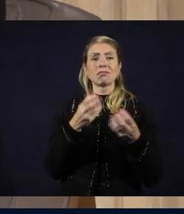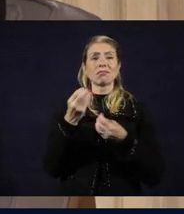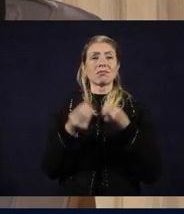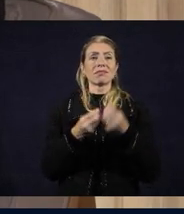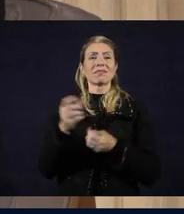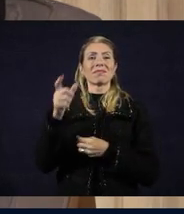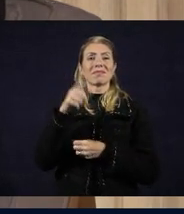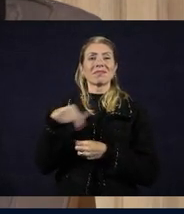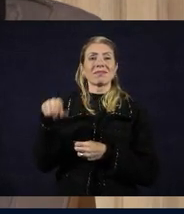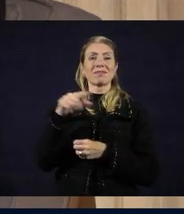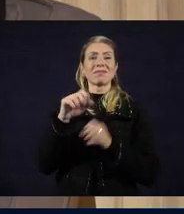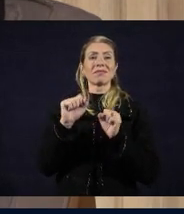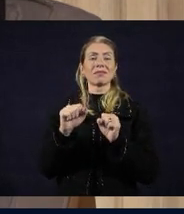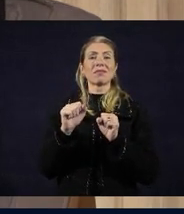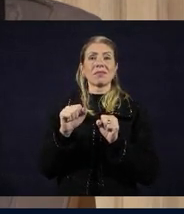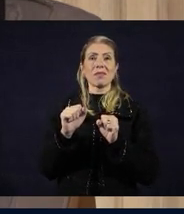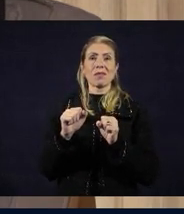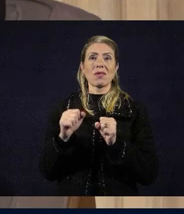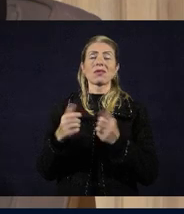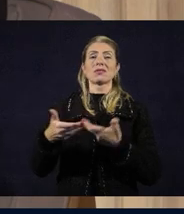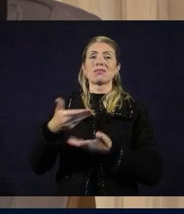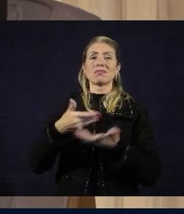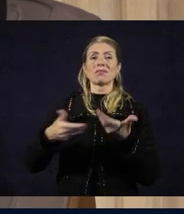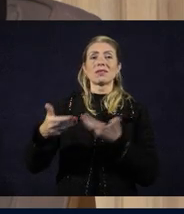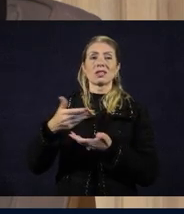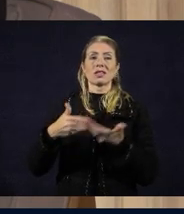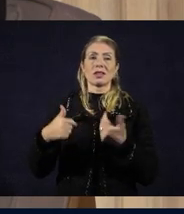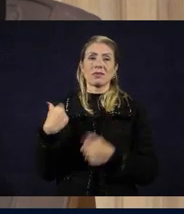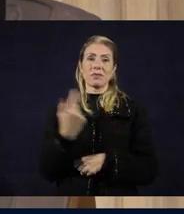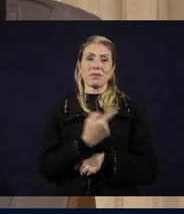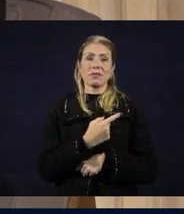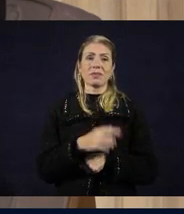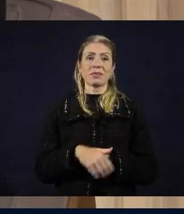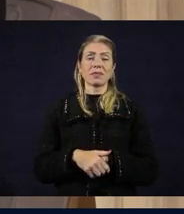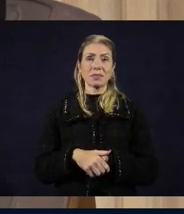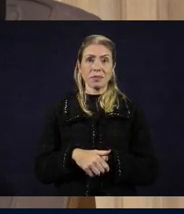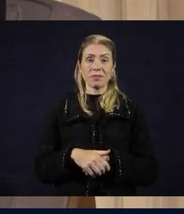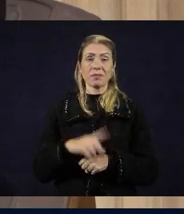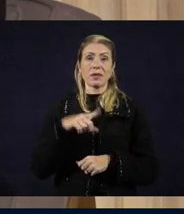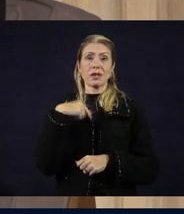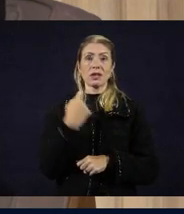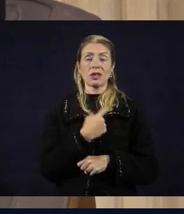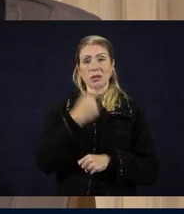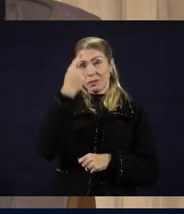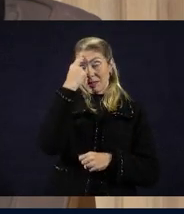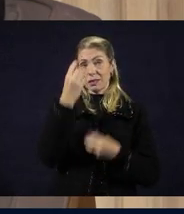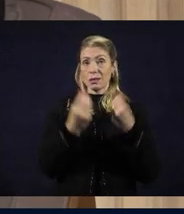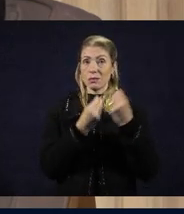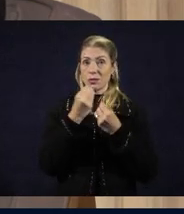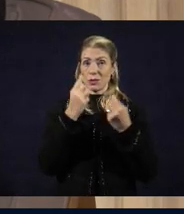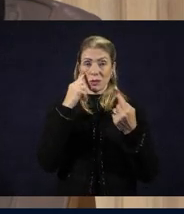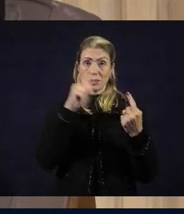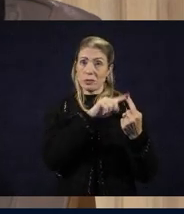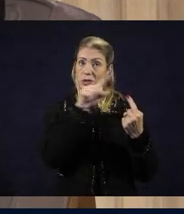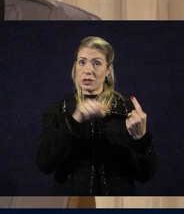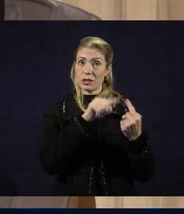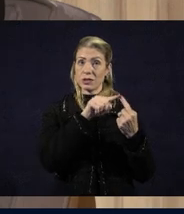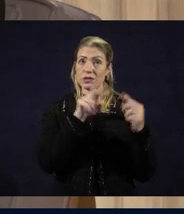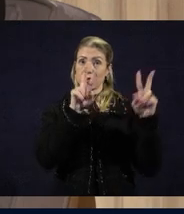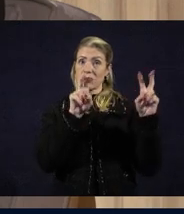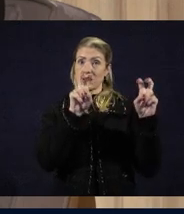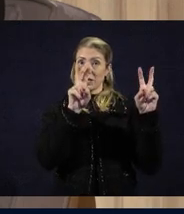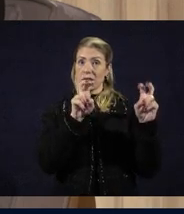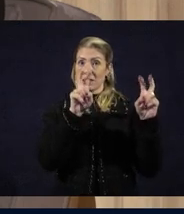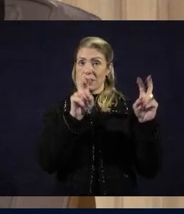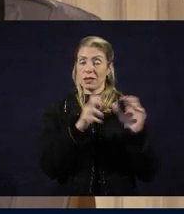ensaios que com certeza eles vão compartilhar conosco de forma geral assim a nossa visão do ponto de vista quando olhamos para o tema